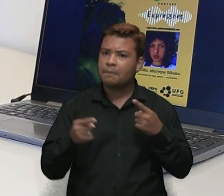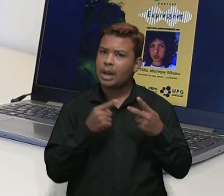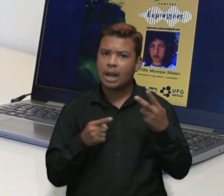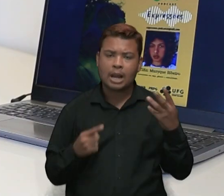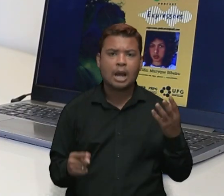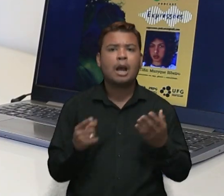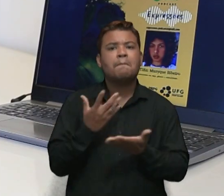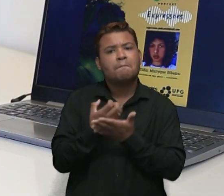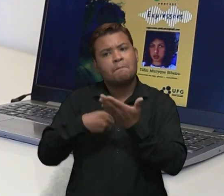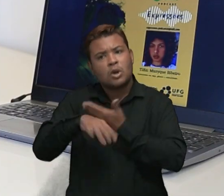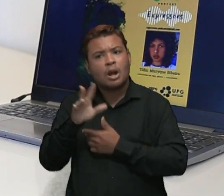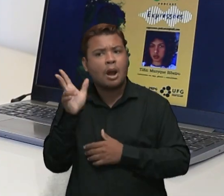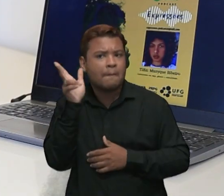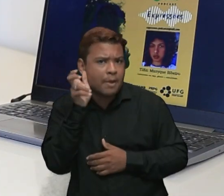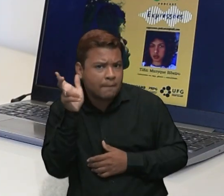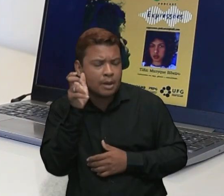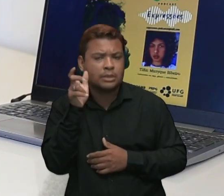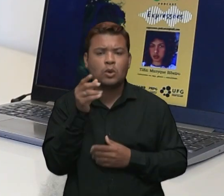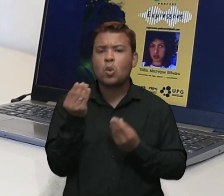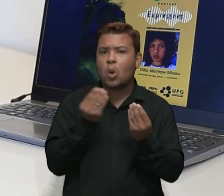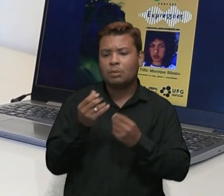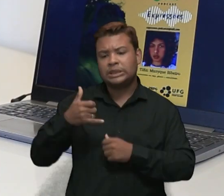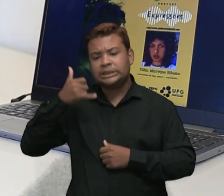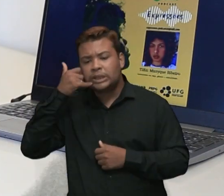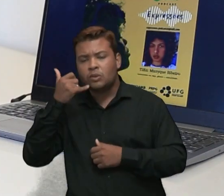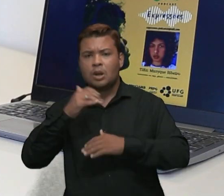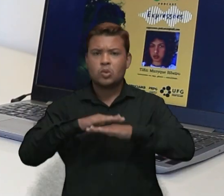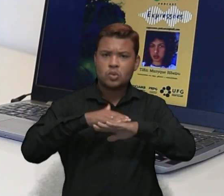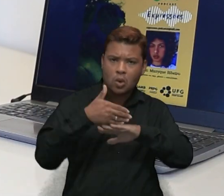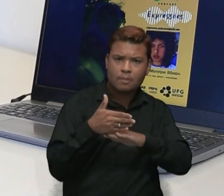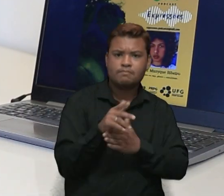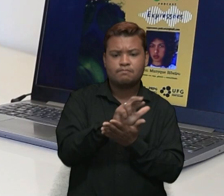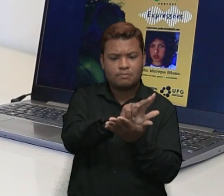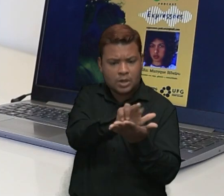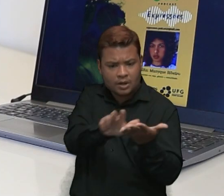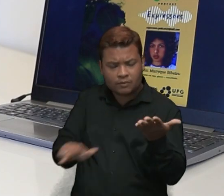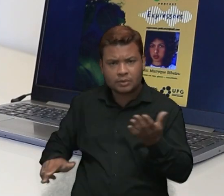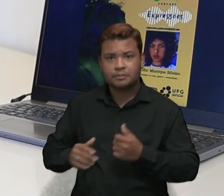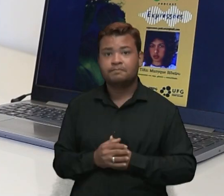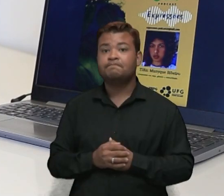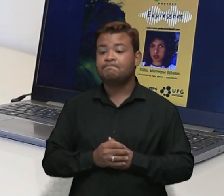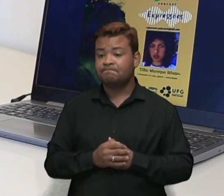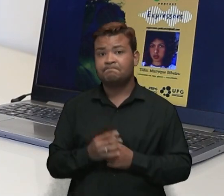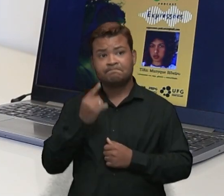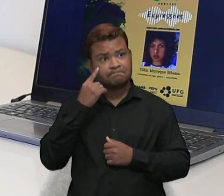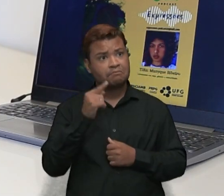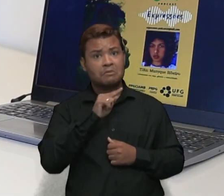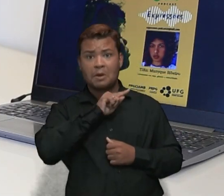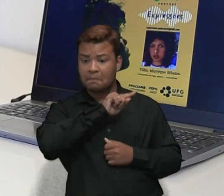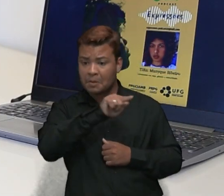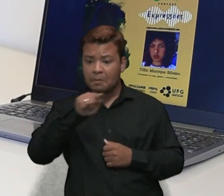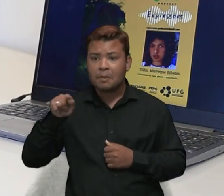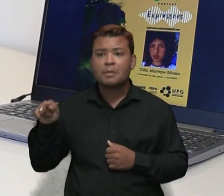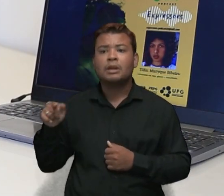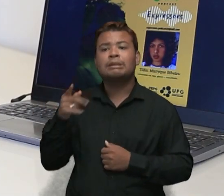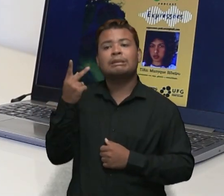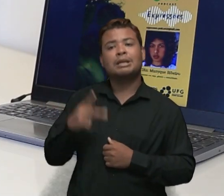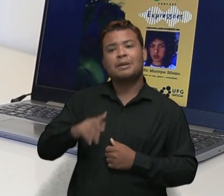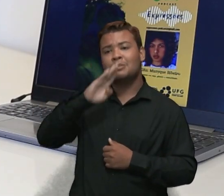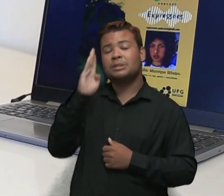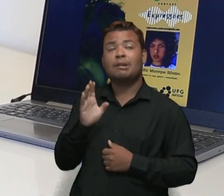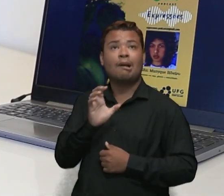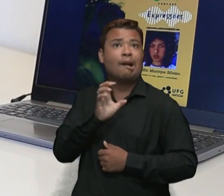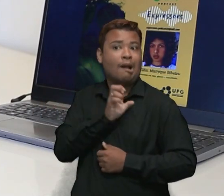tanto por celular, notebook ou outros dispositivos. A união dessa atividade que os brasileiros